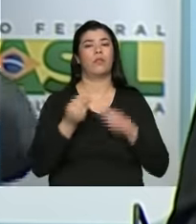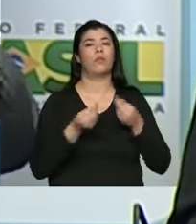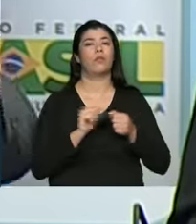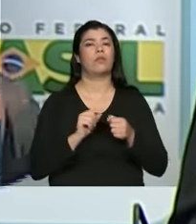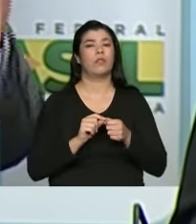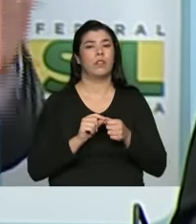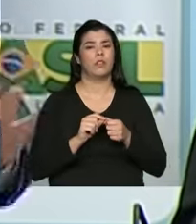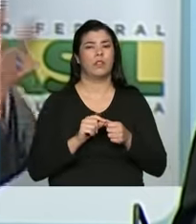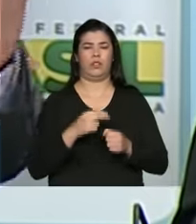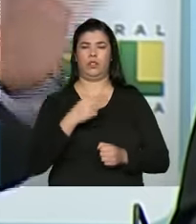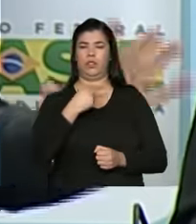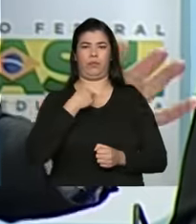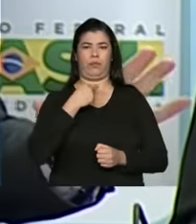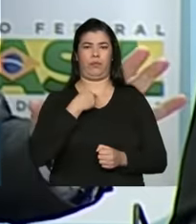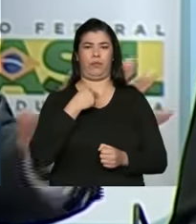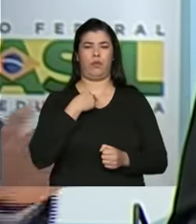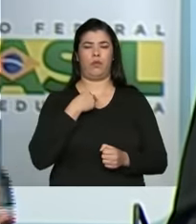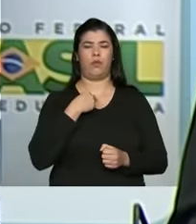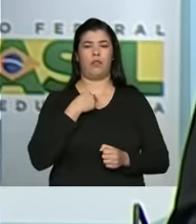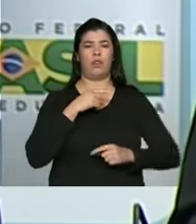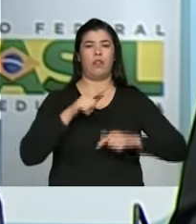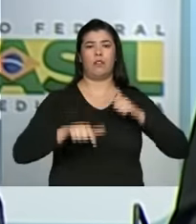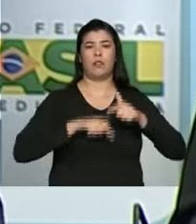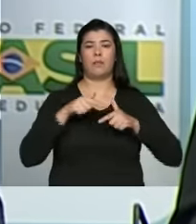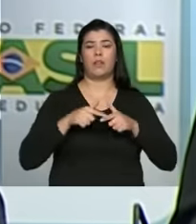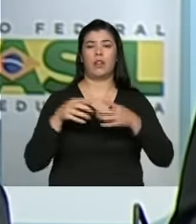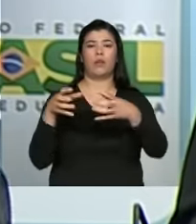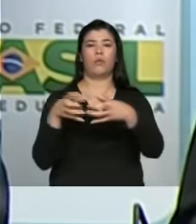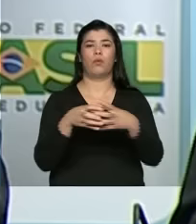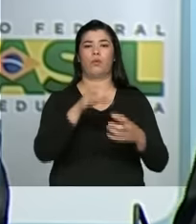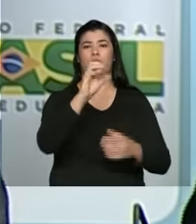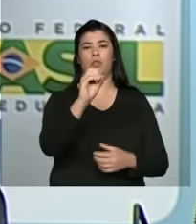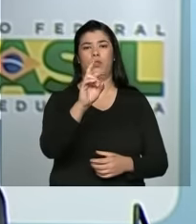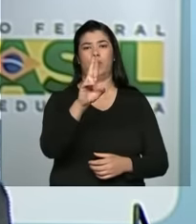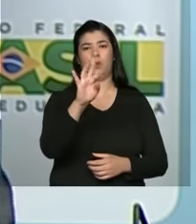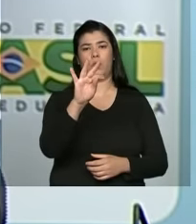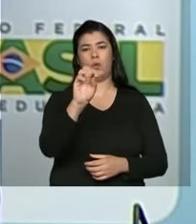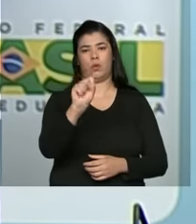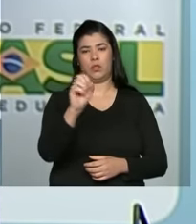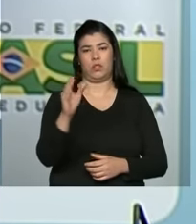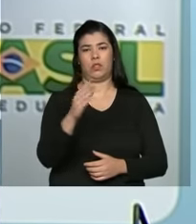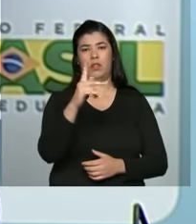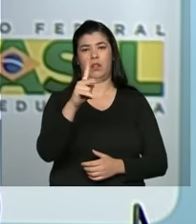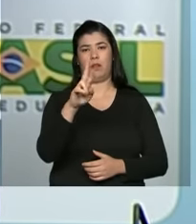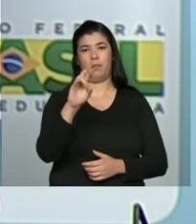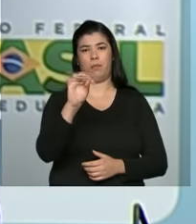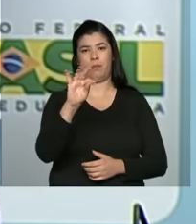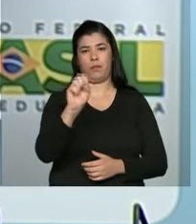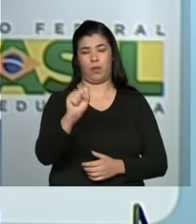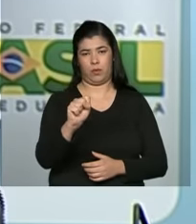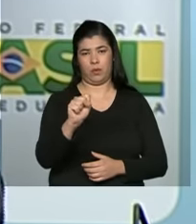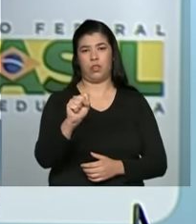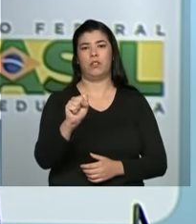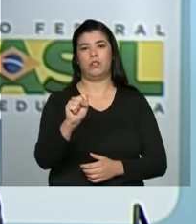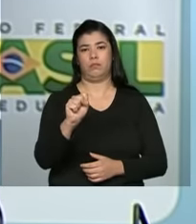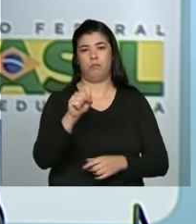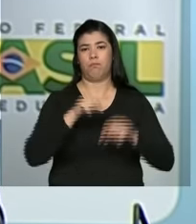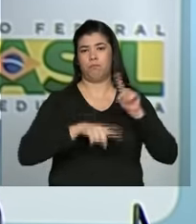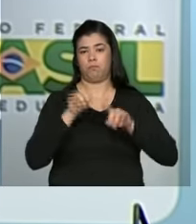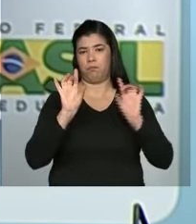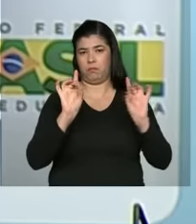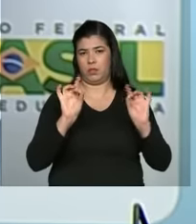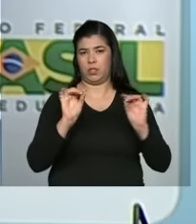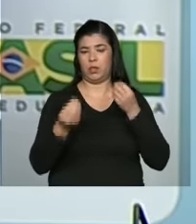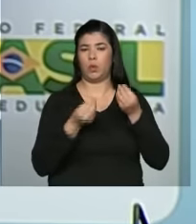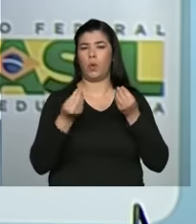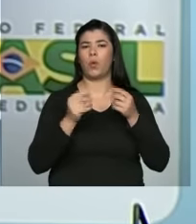hortes próteses materiais especiais mas trabalharíamos com os dispositivos médicos implantáveis só para entender a